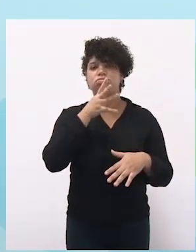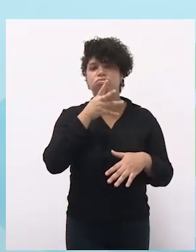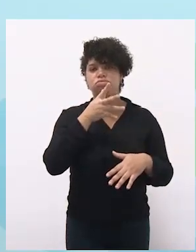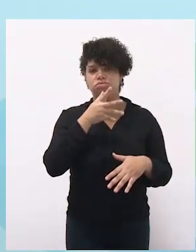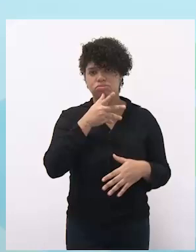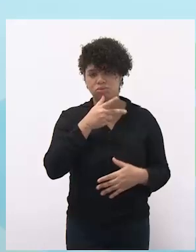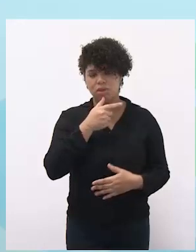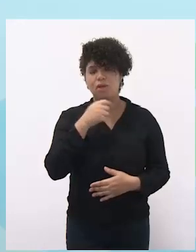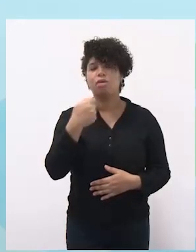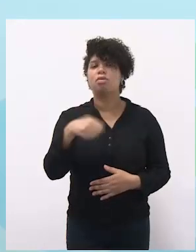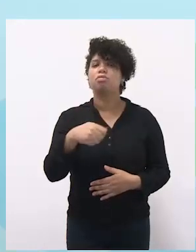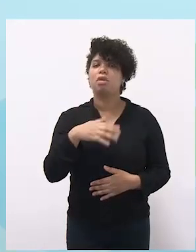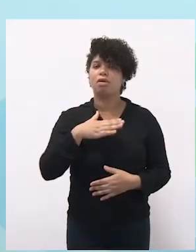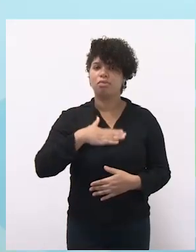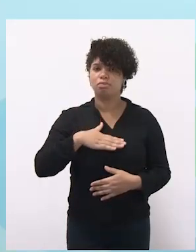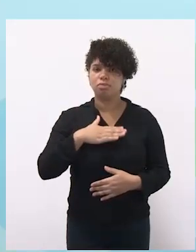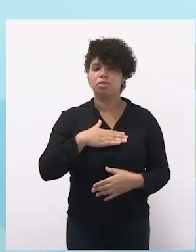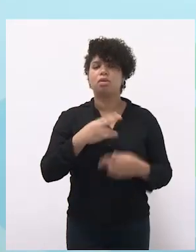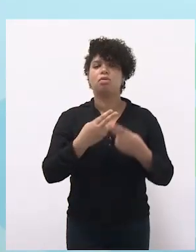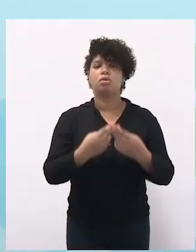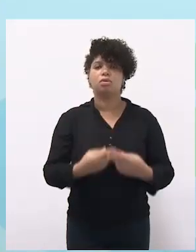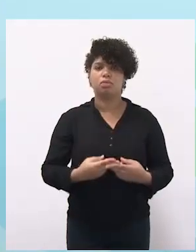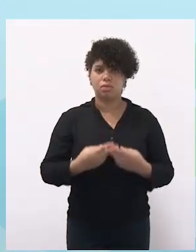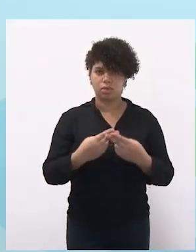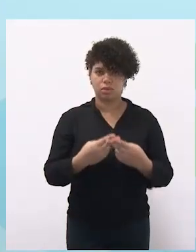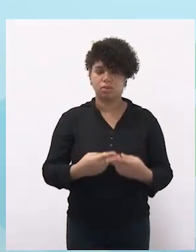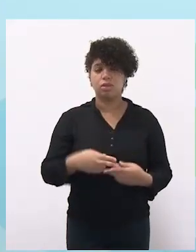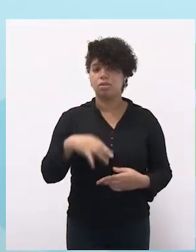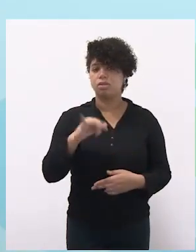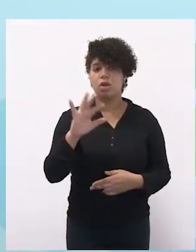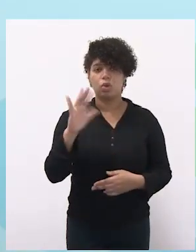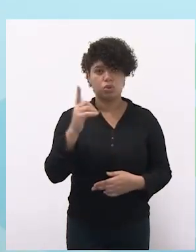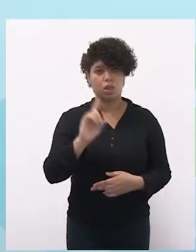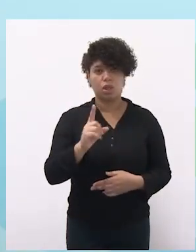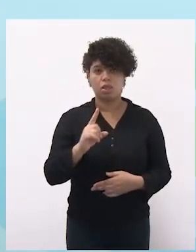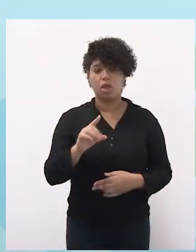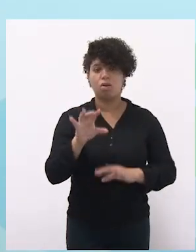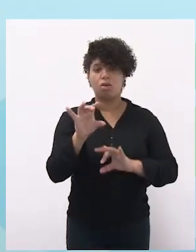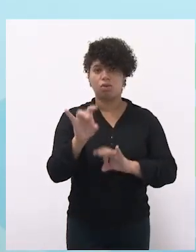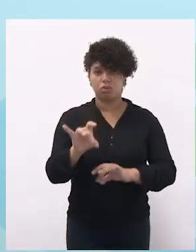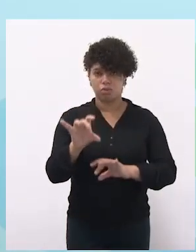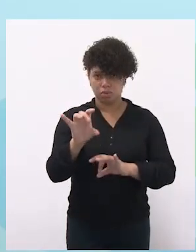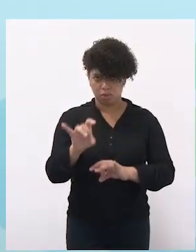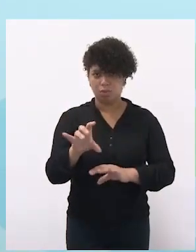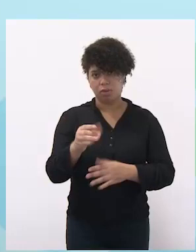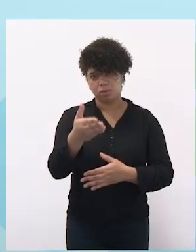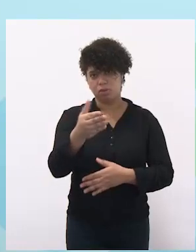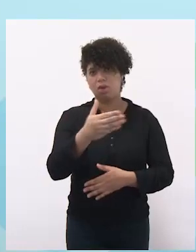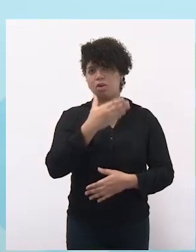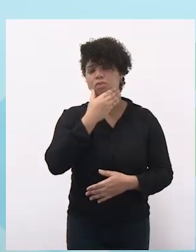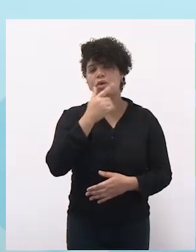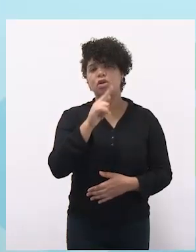tem que ter um pouquinho de paciência e quando não acontecer esse processamento, como o Giovani mostrou, a gente